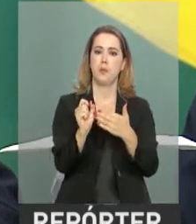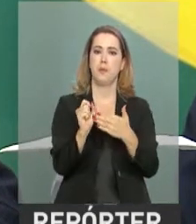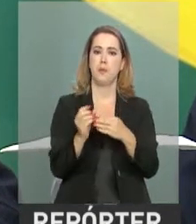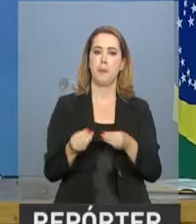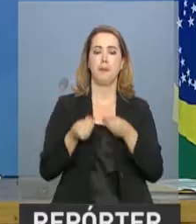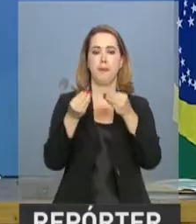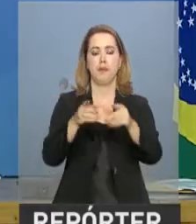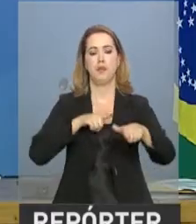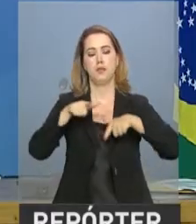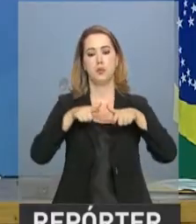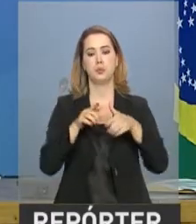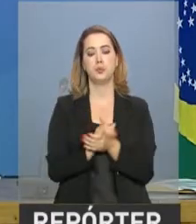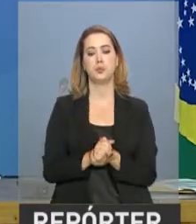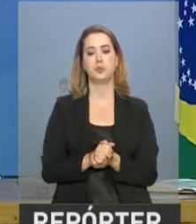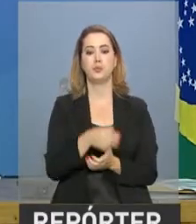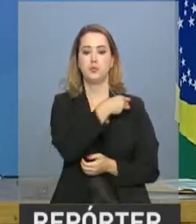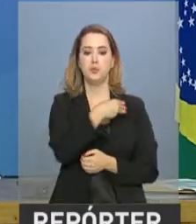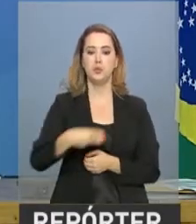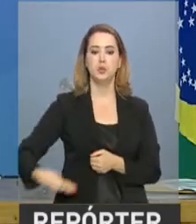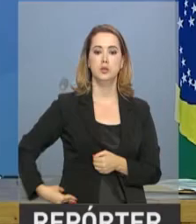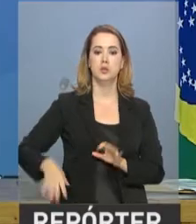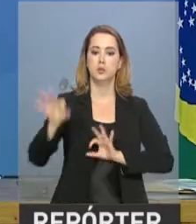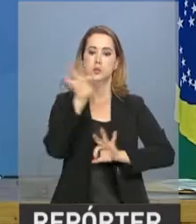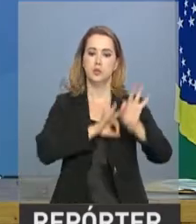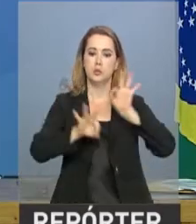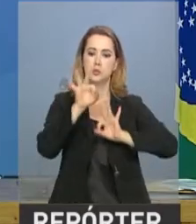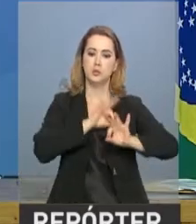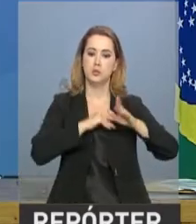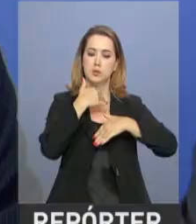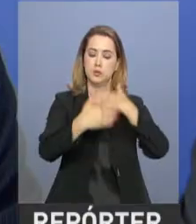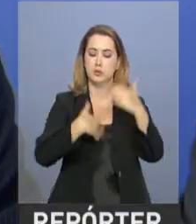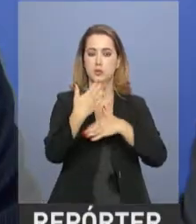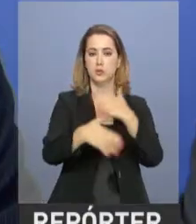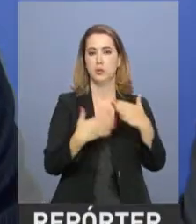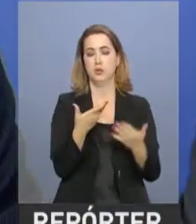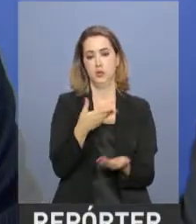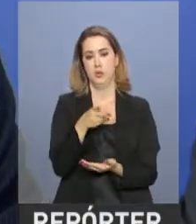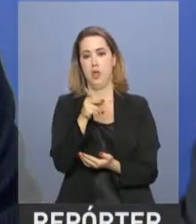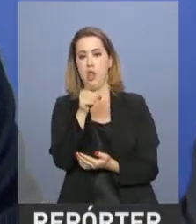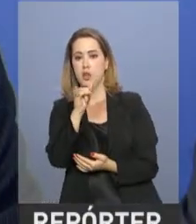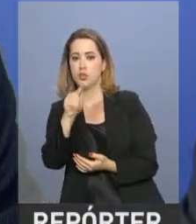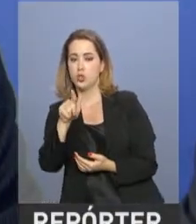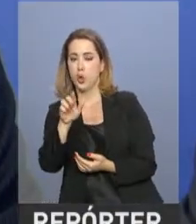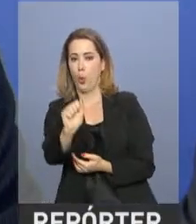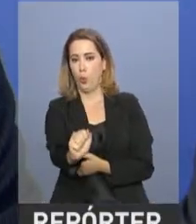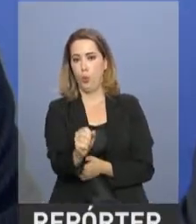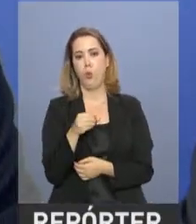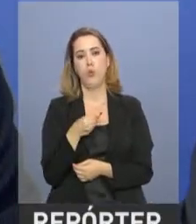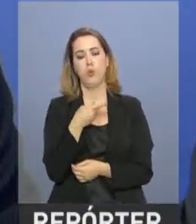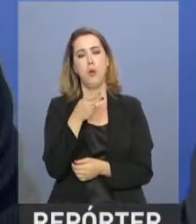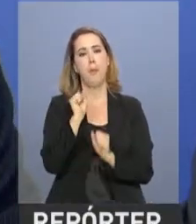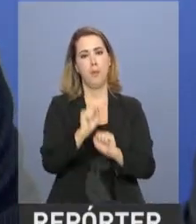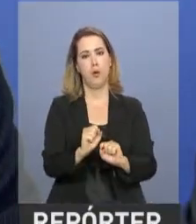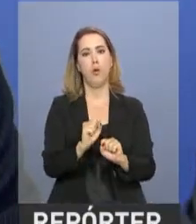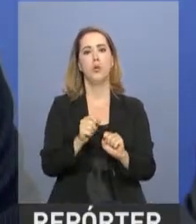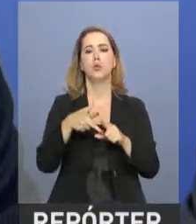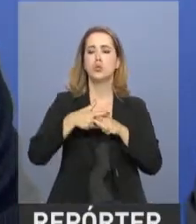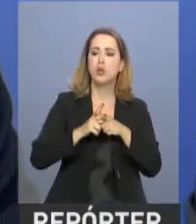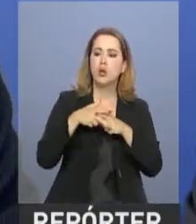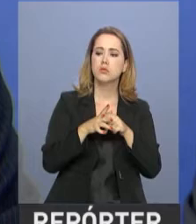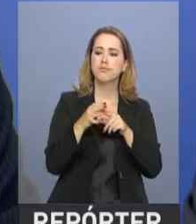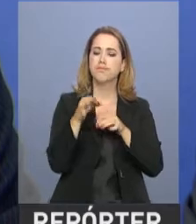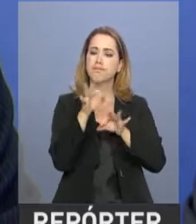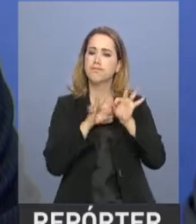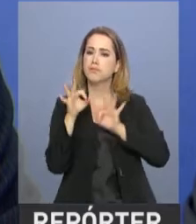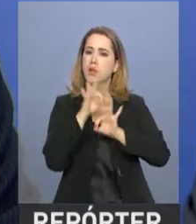gerar empregos. Segundo o ministro do Planejamento, Desenvolvimento e Gestão, Diogo Oliveira, vão ser permitidas pequenas alterações nos